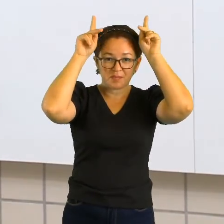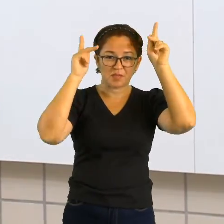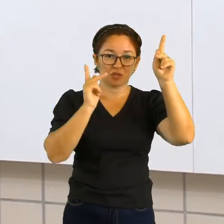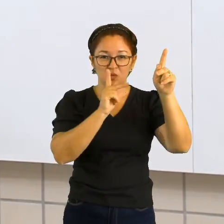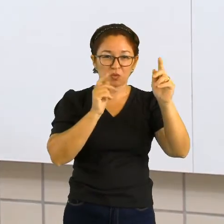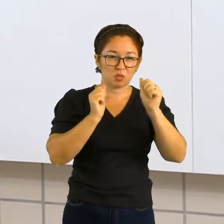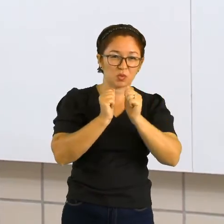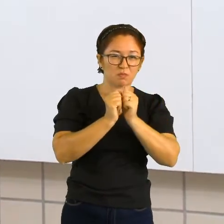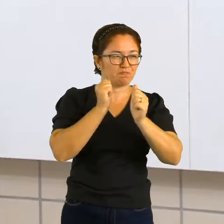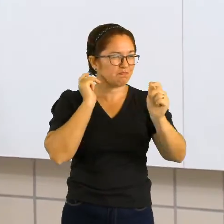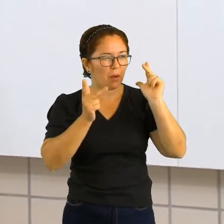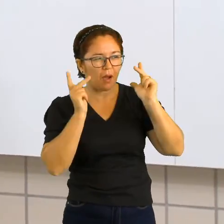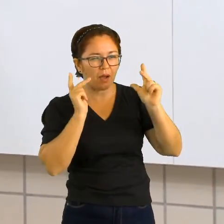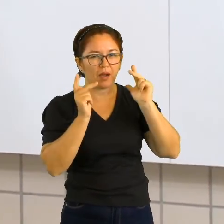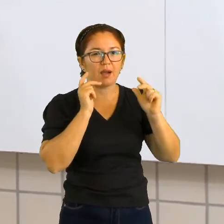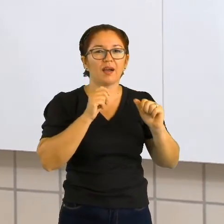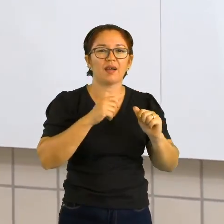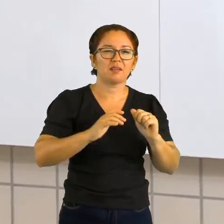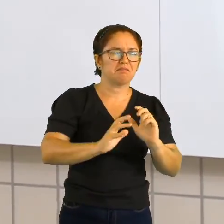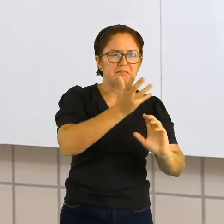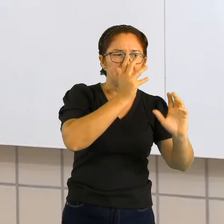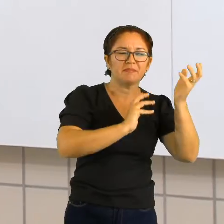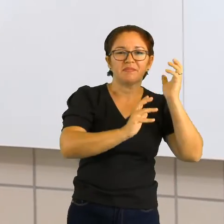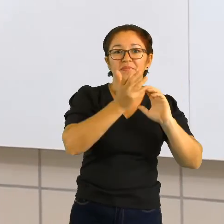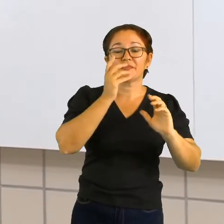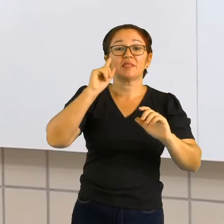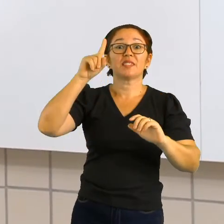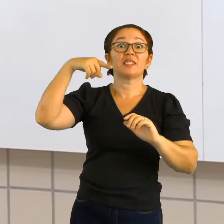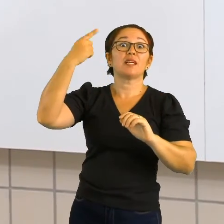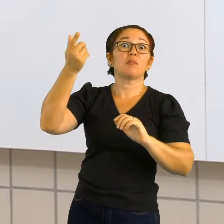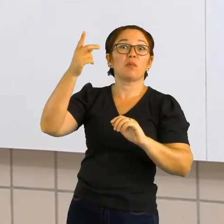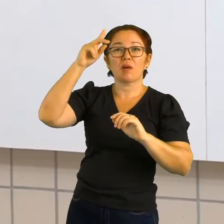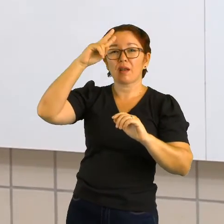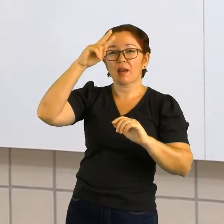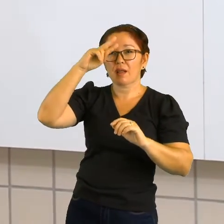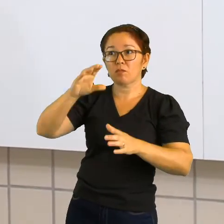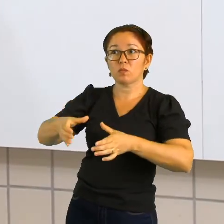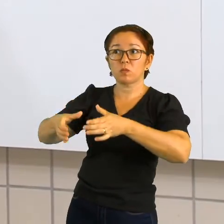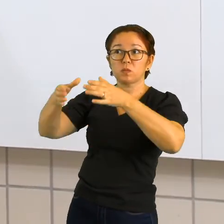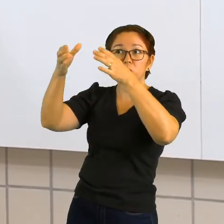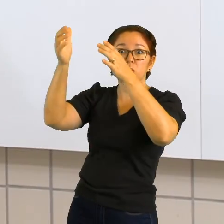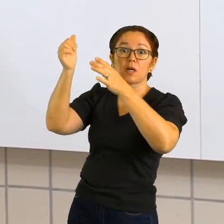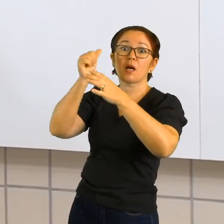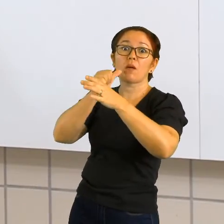Depois essa mulher que raptou a Rapunzel quando criança, que se fazia de mãe dela,